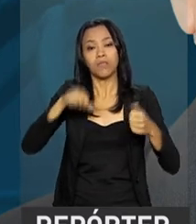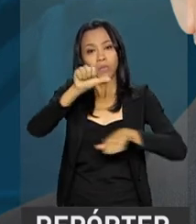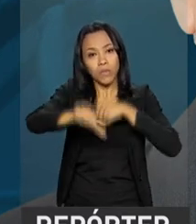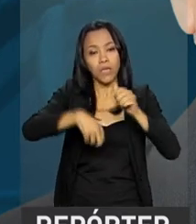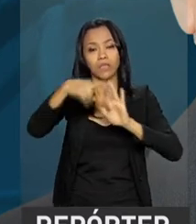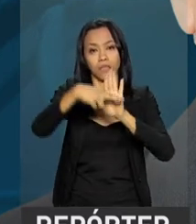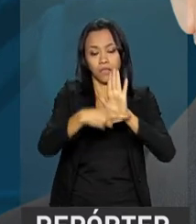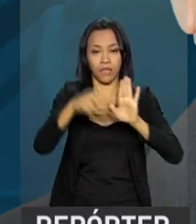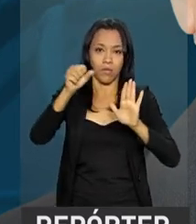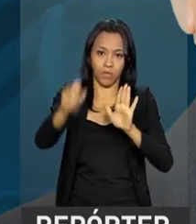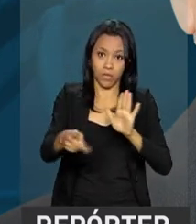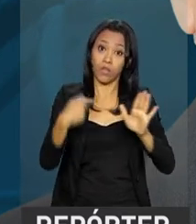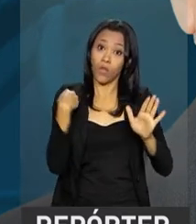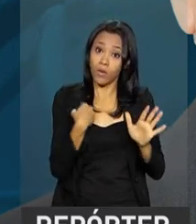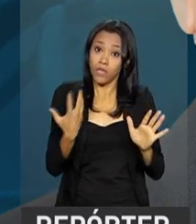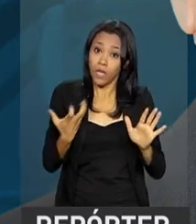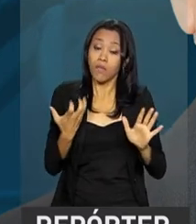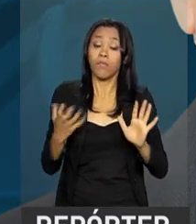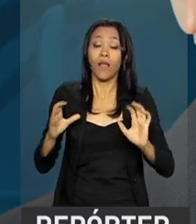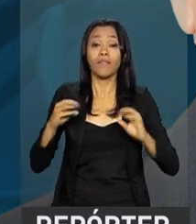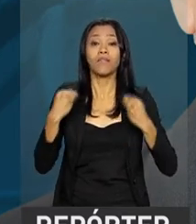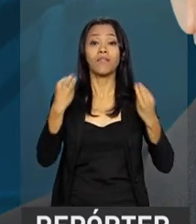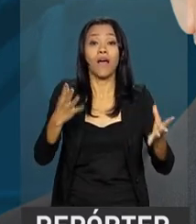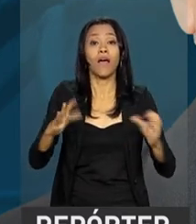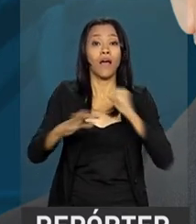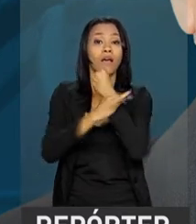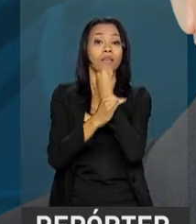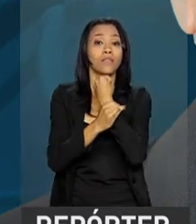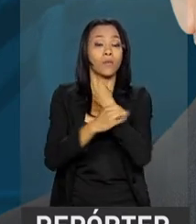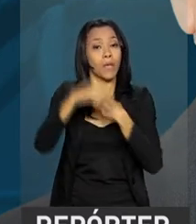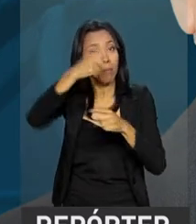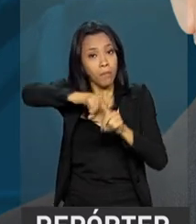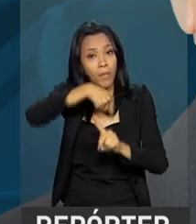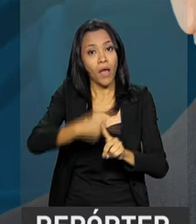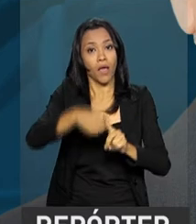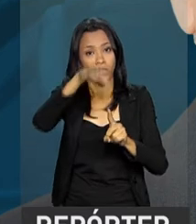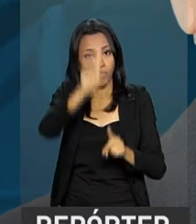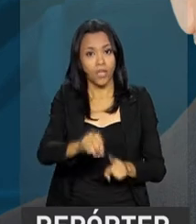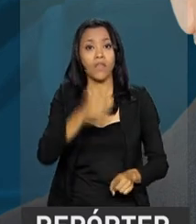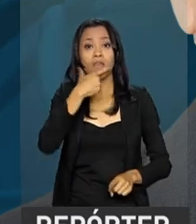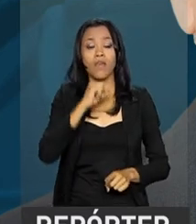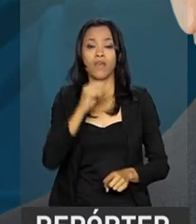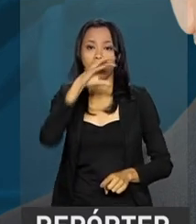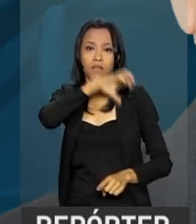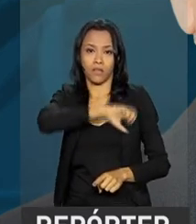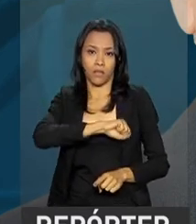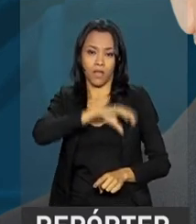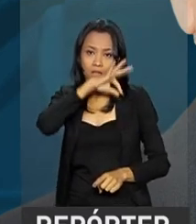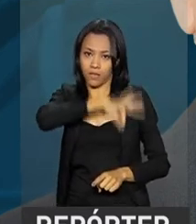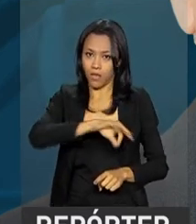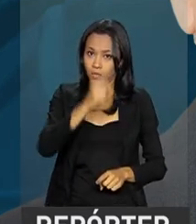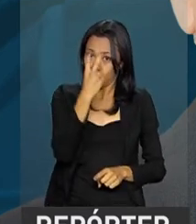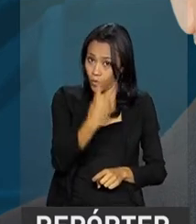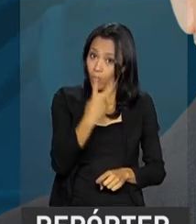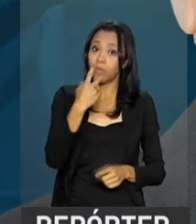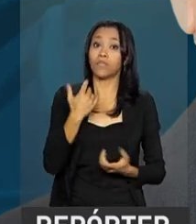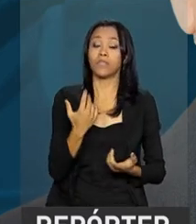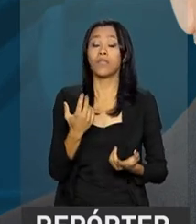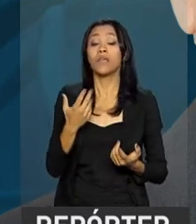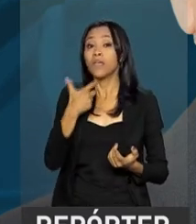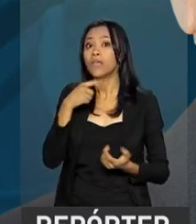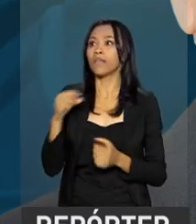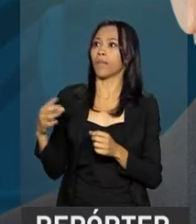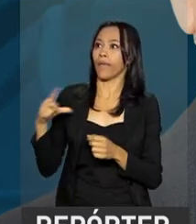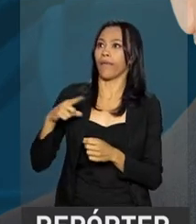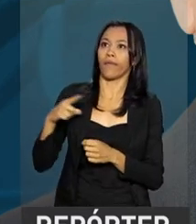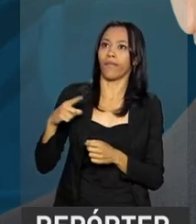uma reforma que garanta direitos a quem mais precisa. Quem ganha dois salários mínimos e combata privilégios de quem ganha mais